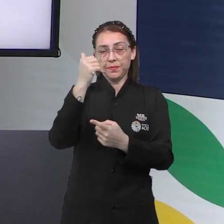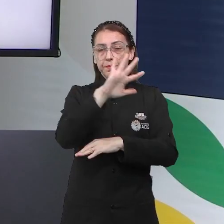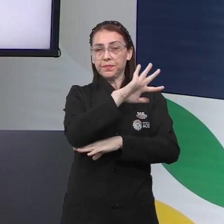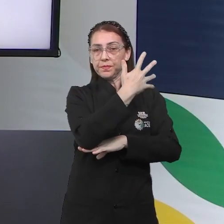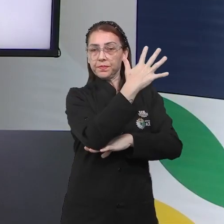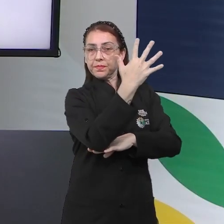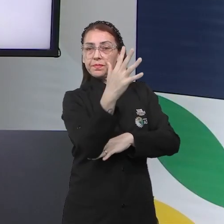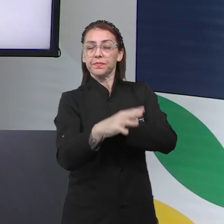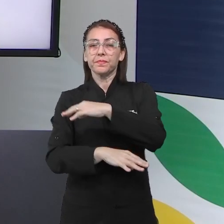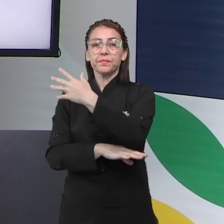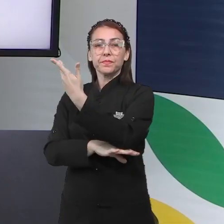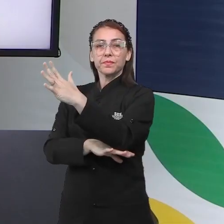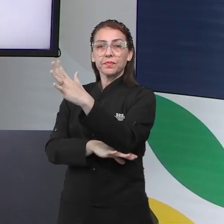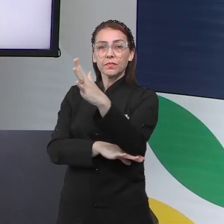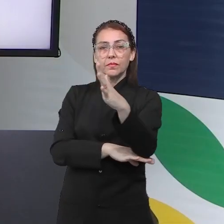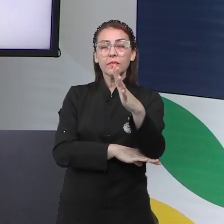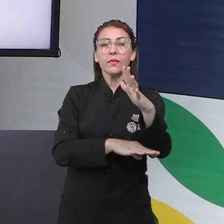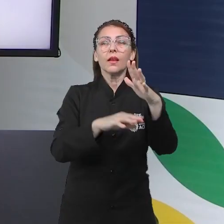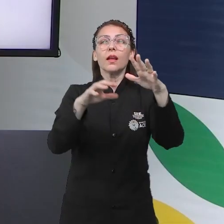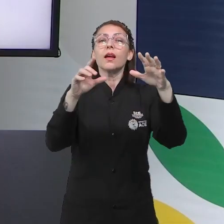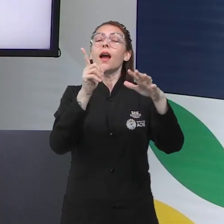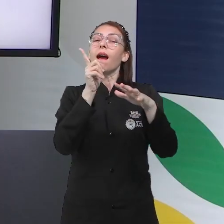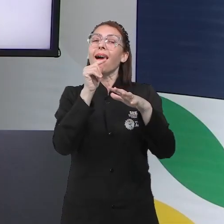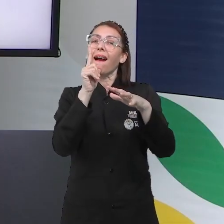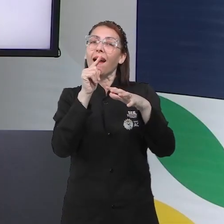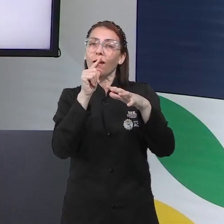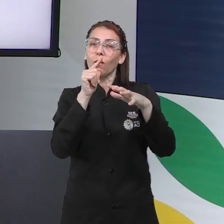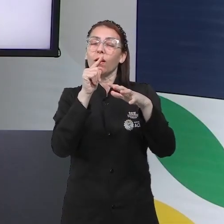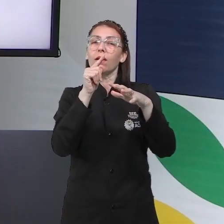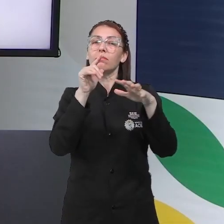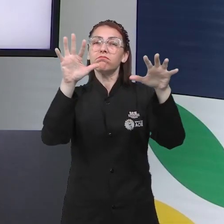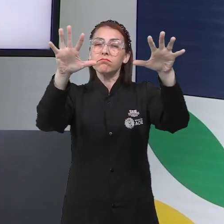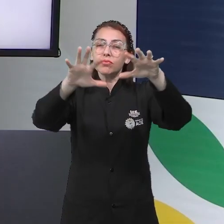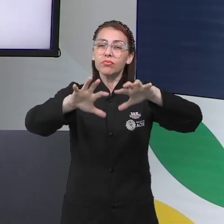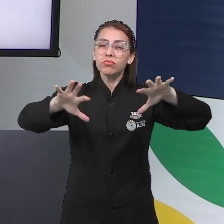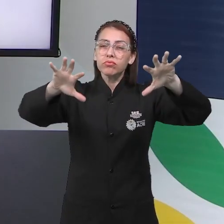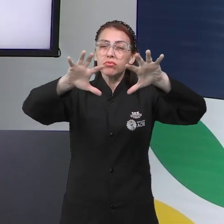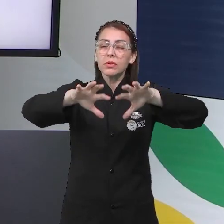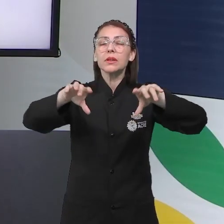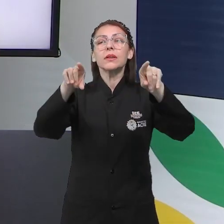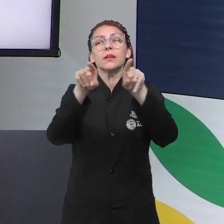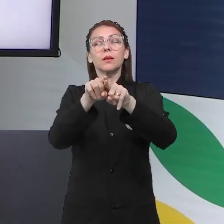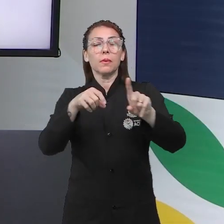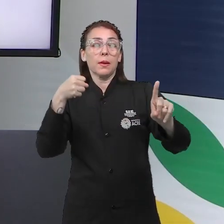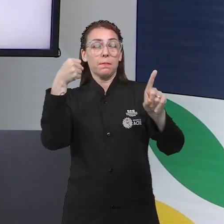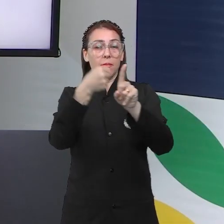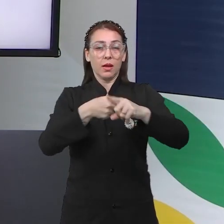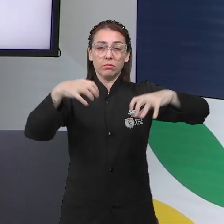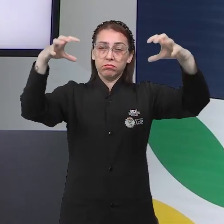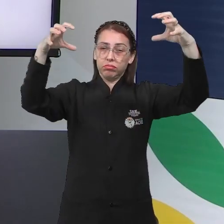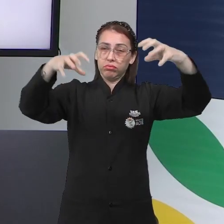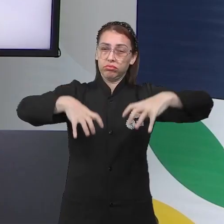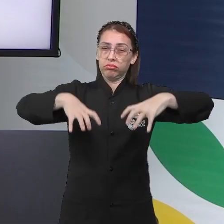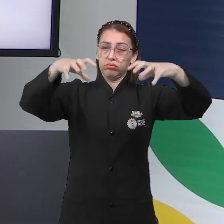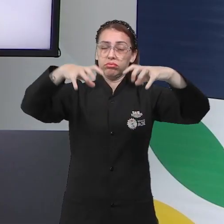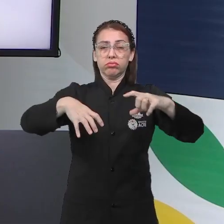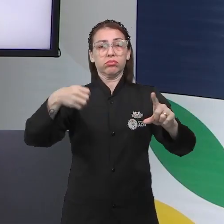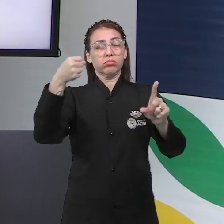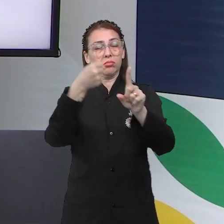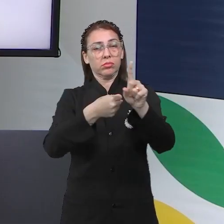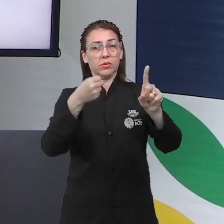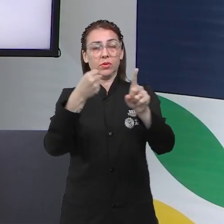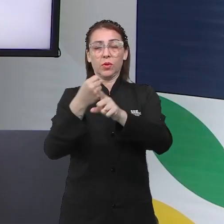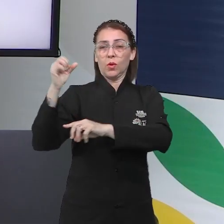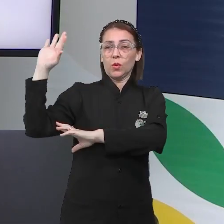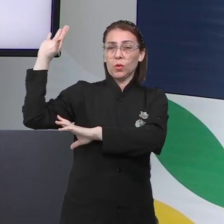floresta lança muita umidade na atmosfera. Então isso aí impacta nas chuvas, impacta no